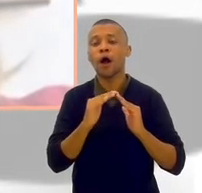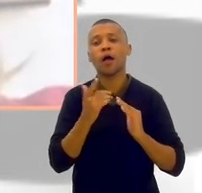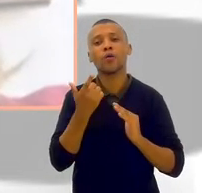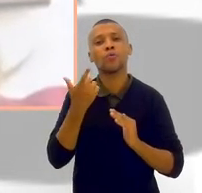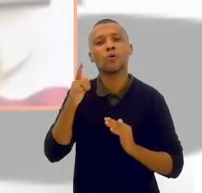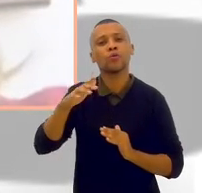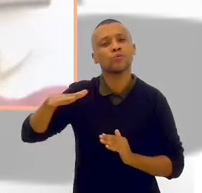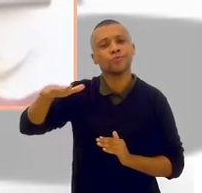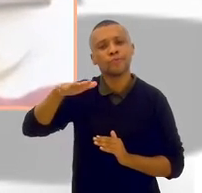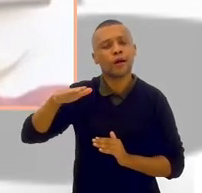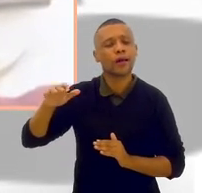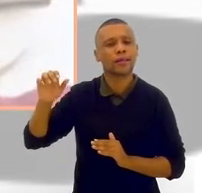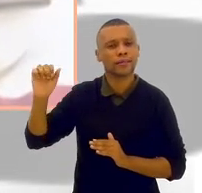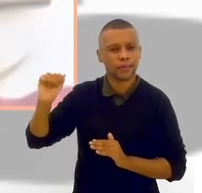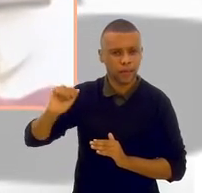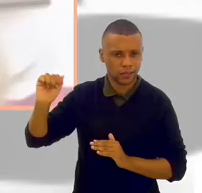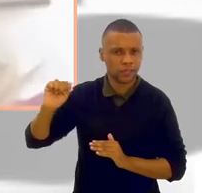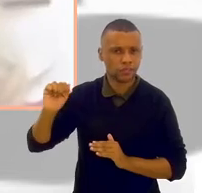região.